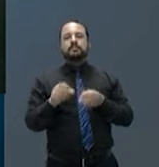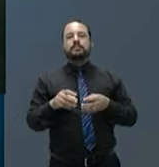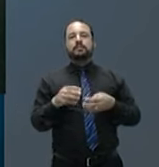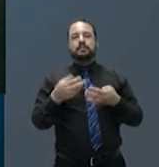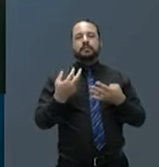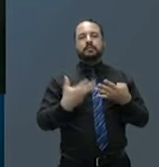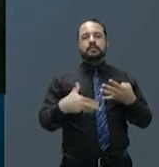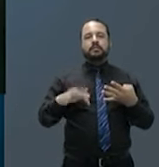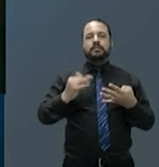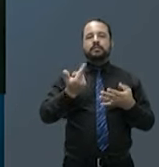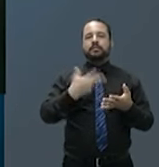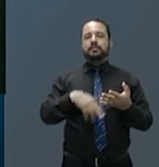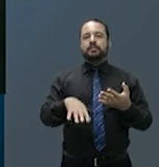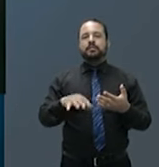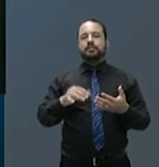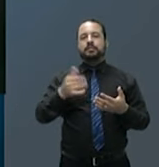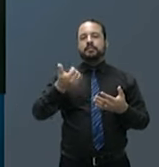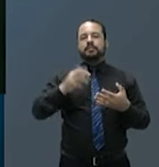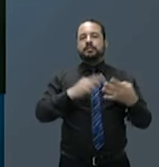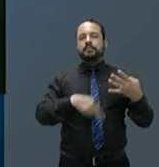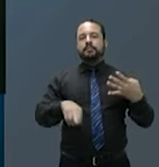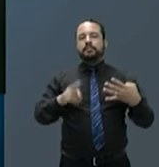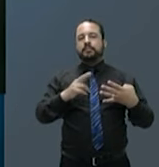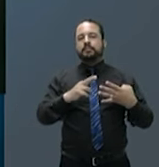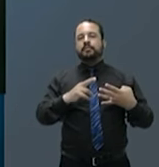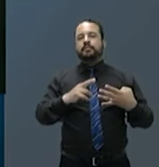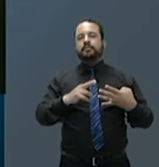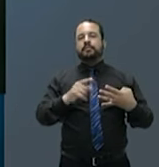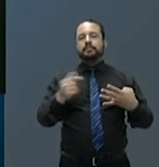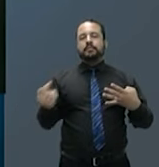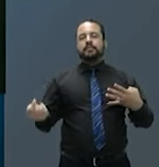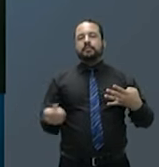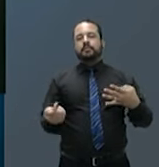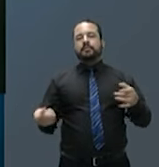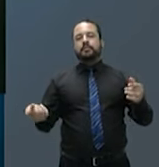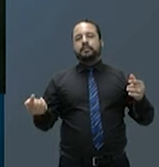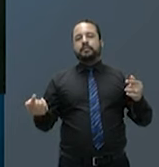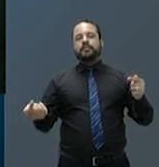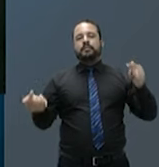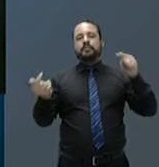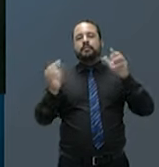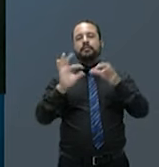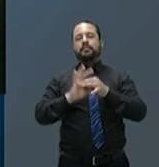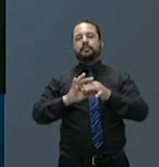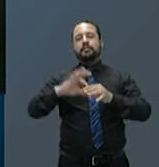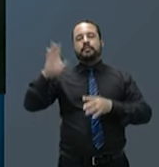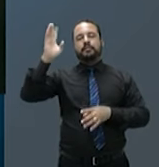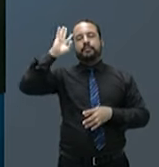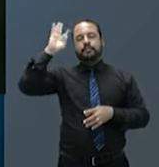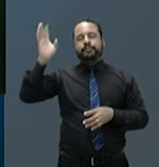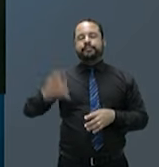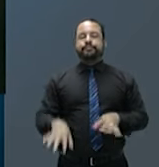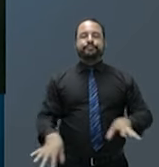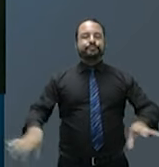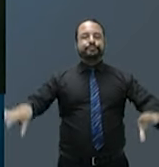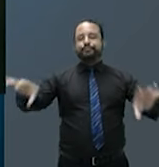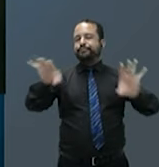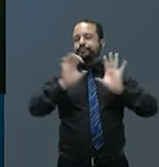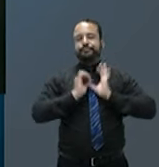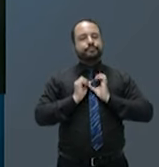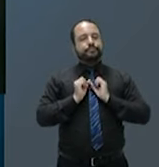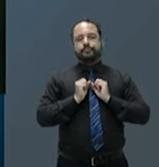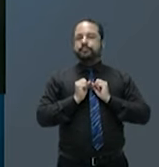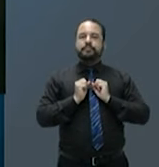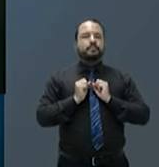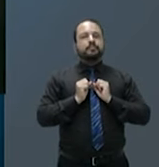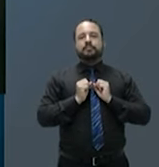2.044.143 de Santa Catarina, também feita a aplicação da tese aqui proposta, estamos negando provimento